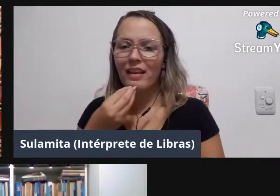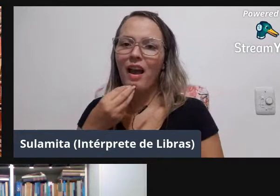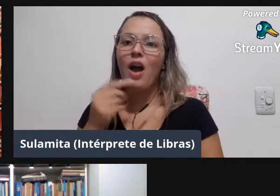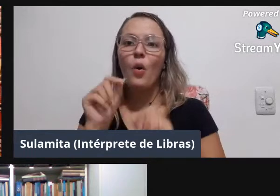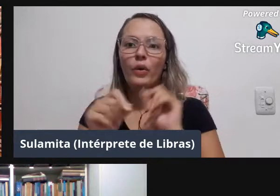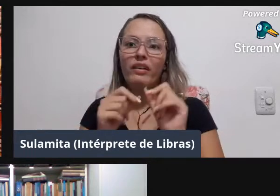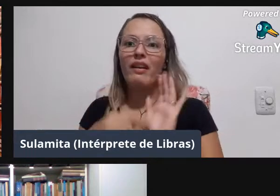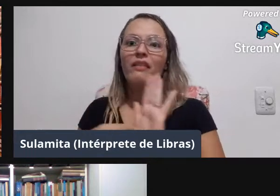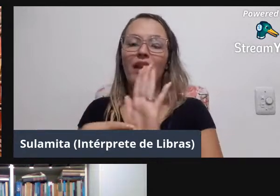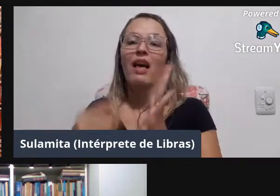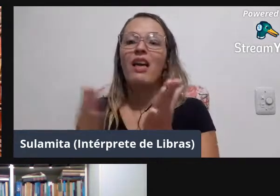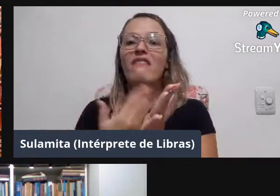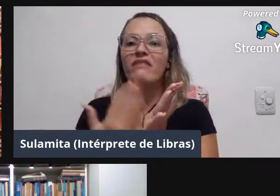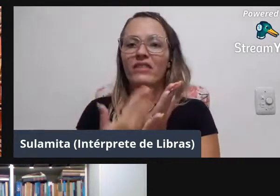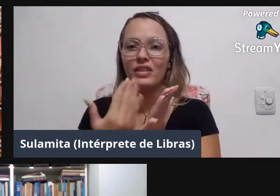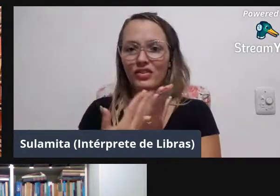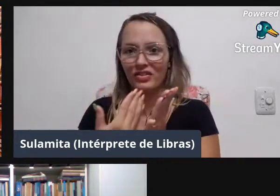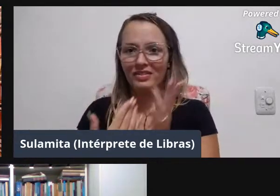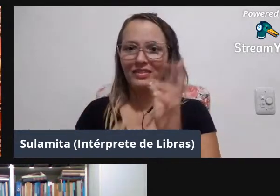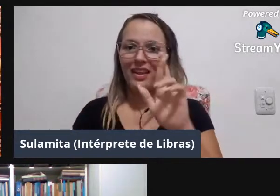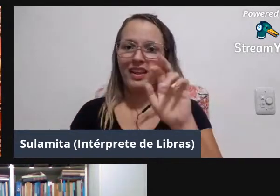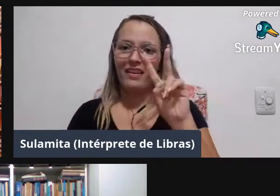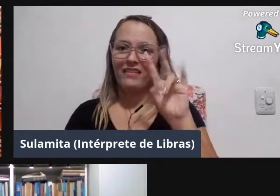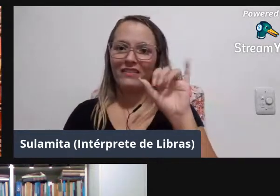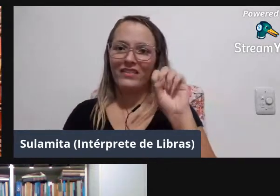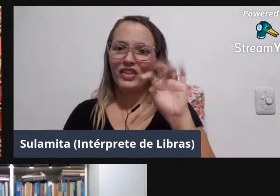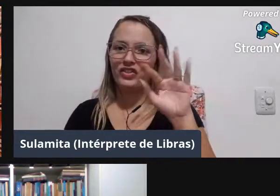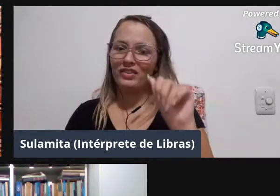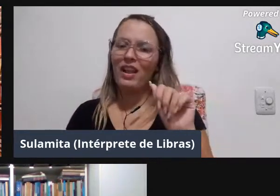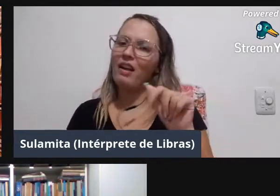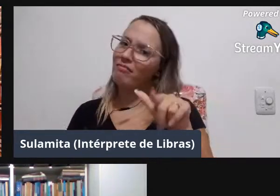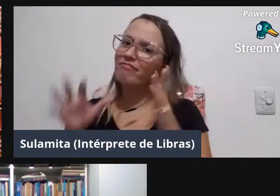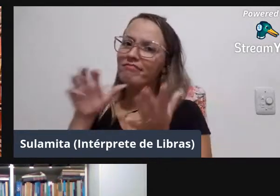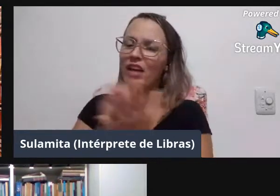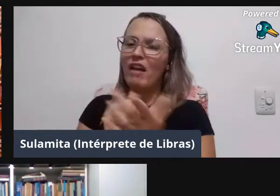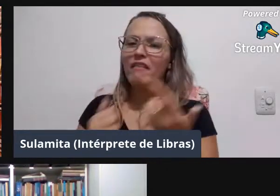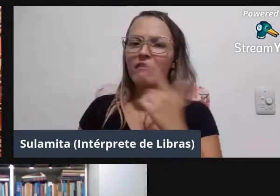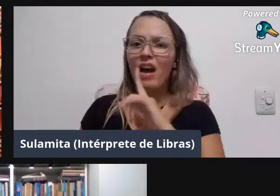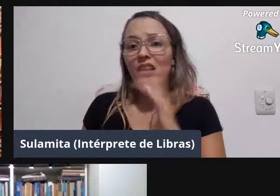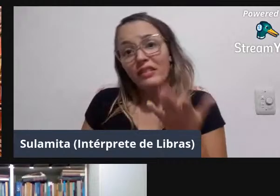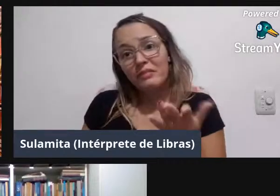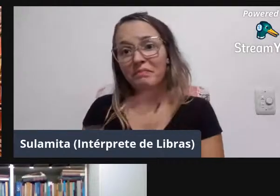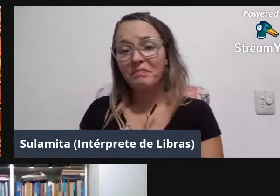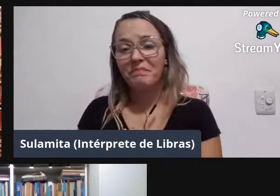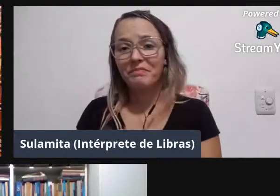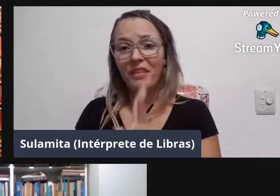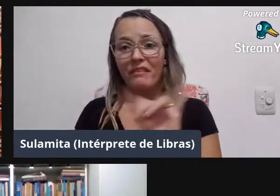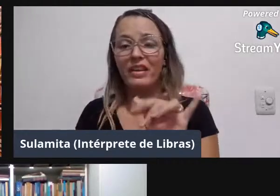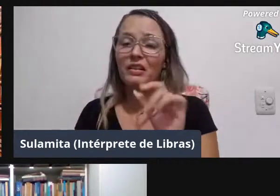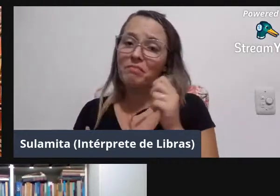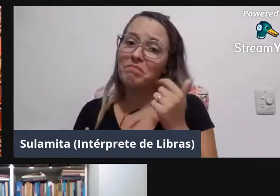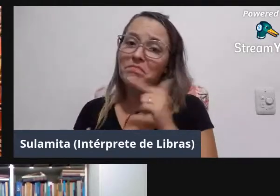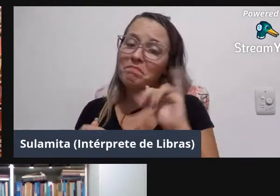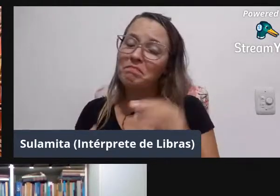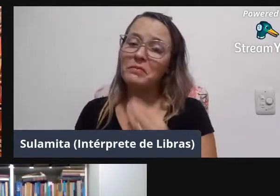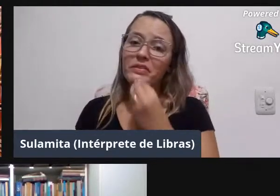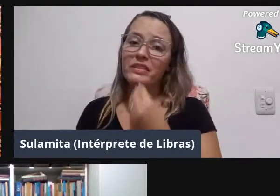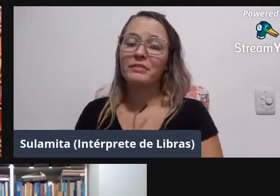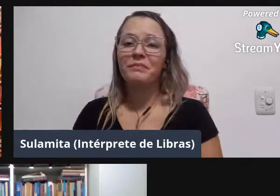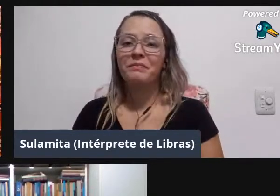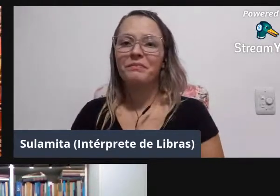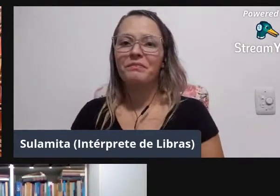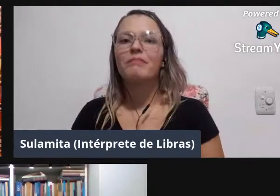né? Acho que também fica gravado e é um fórum legal para circular. Certo. Então. Pronto, ótimo, obrigada. Eu e a